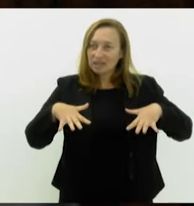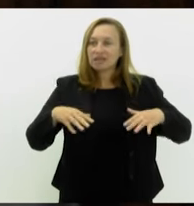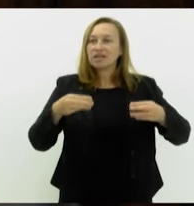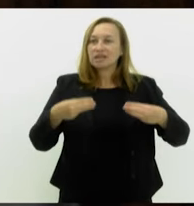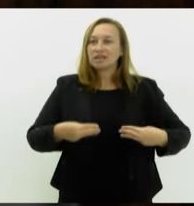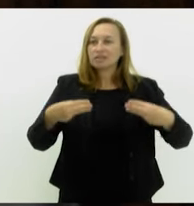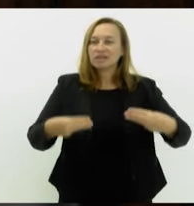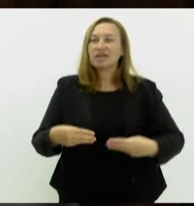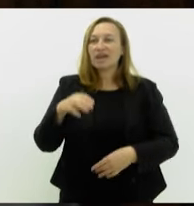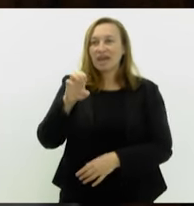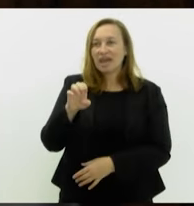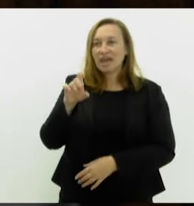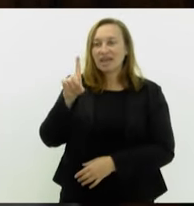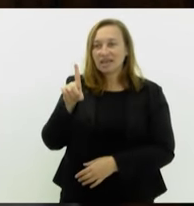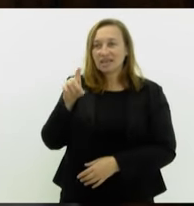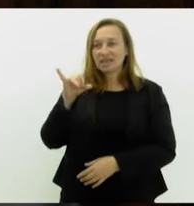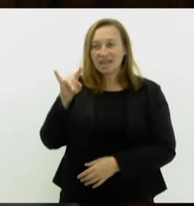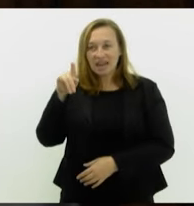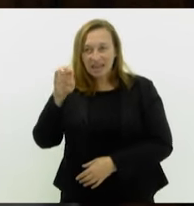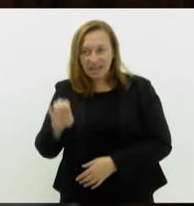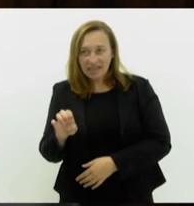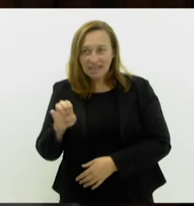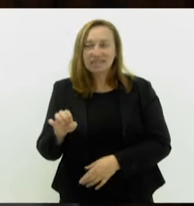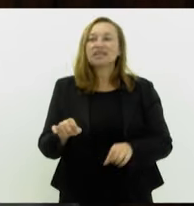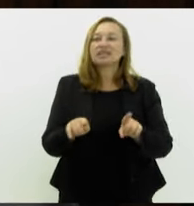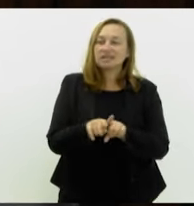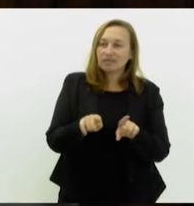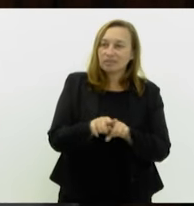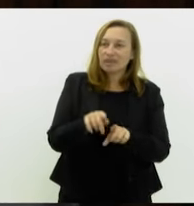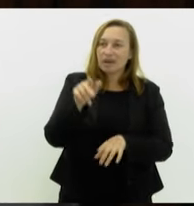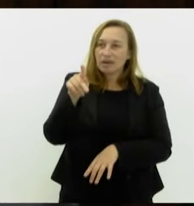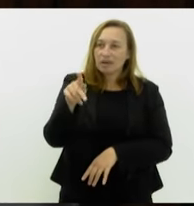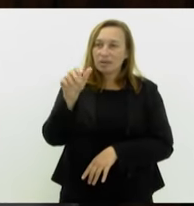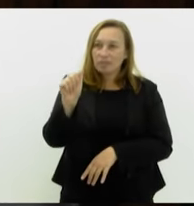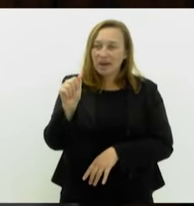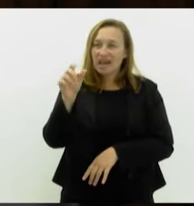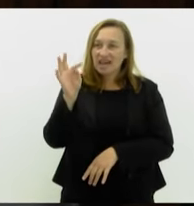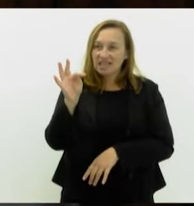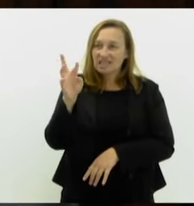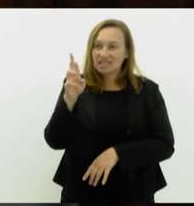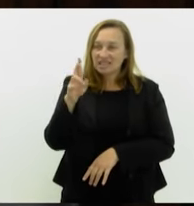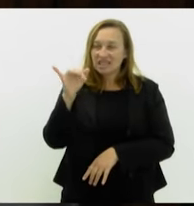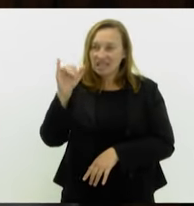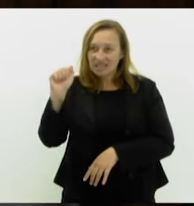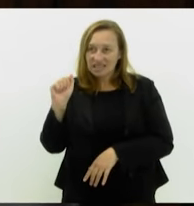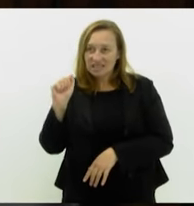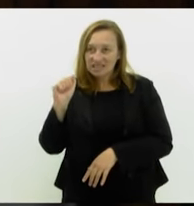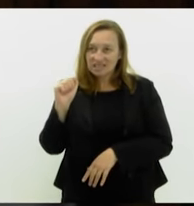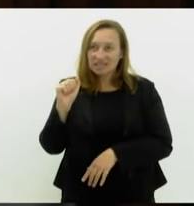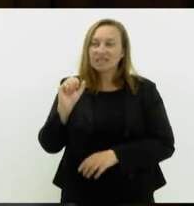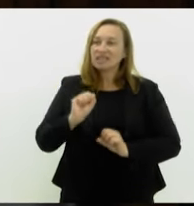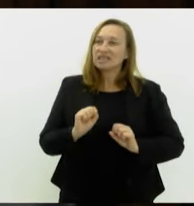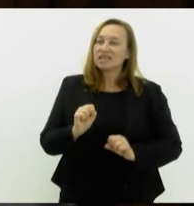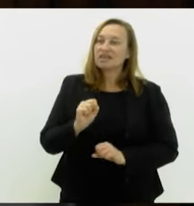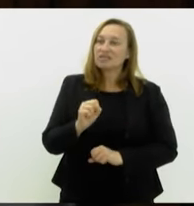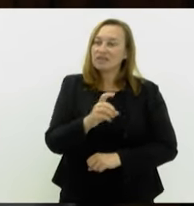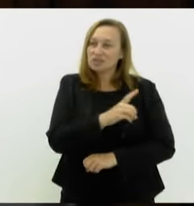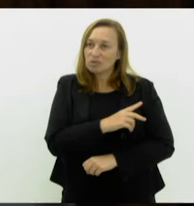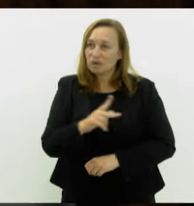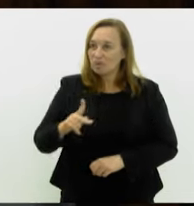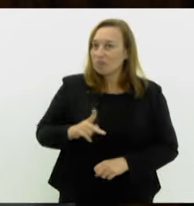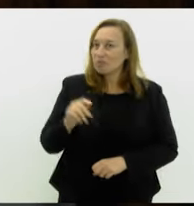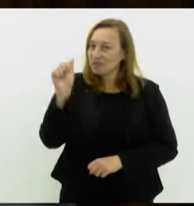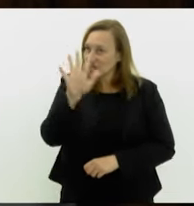edlene lobo na figura da da Patrícia Cardoso Nossa defensora pública geral não deixar de